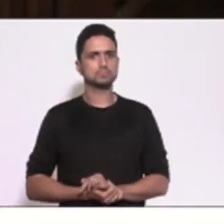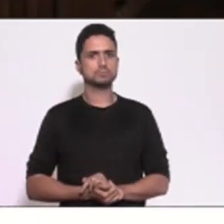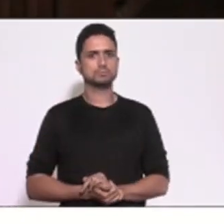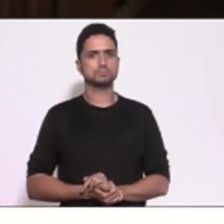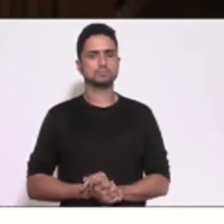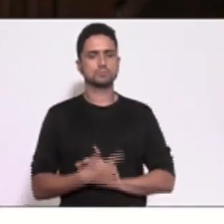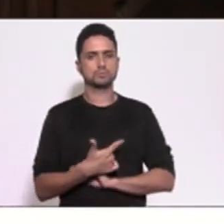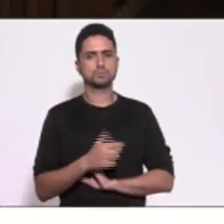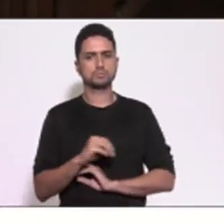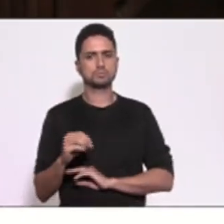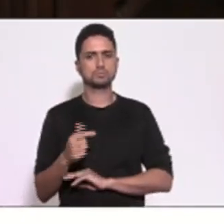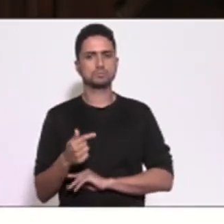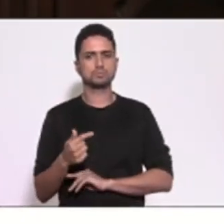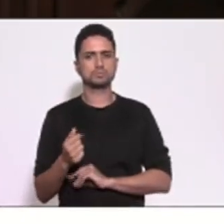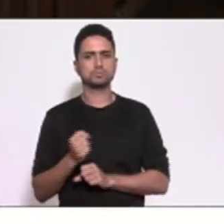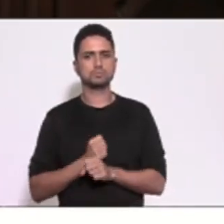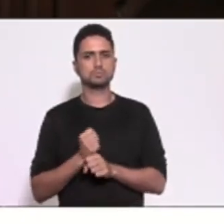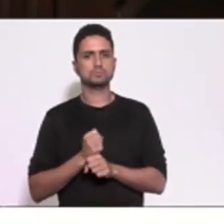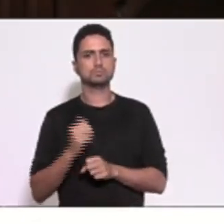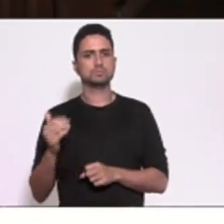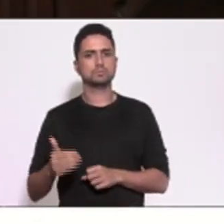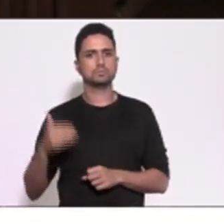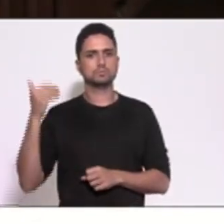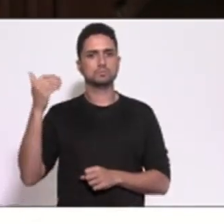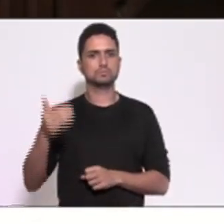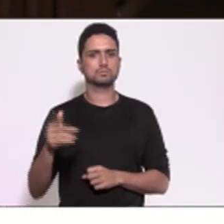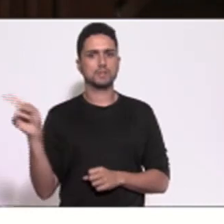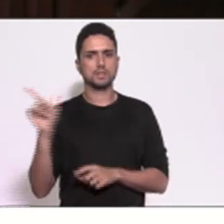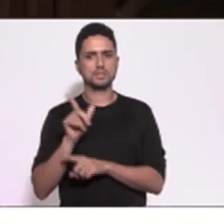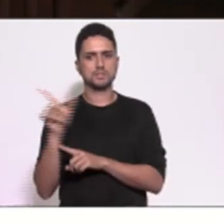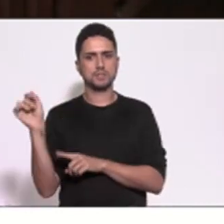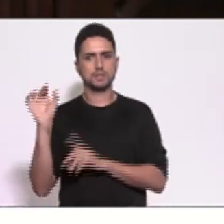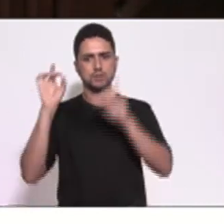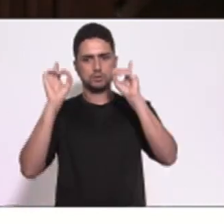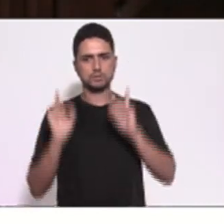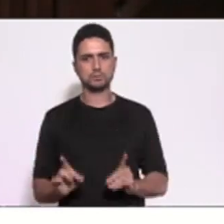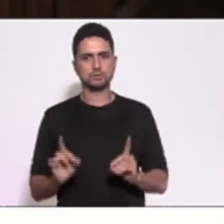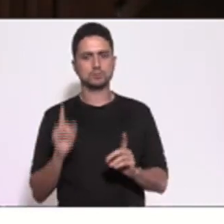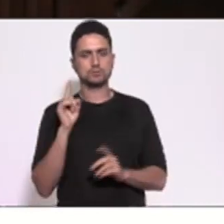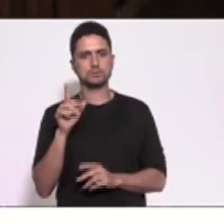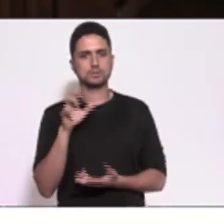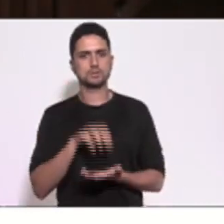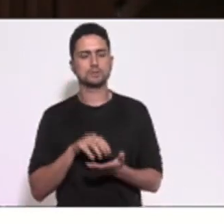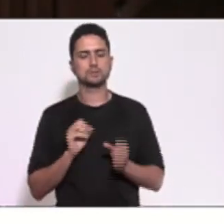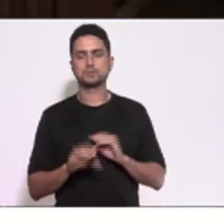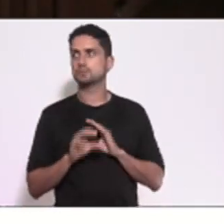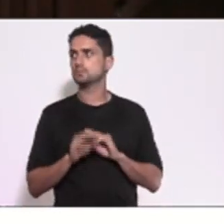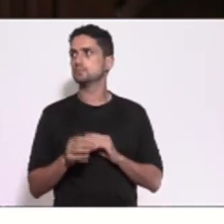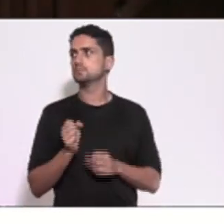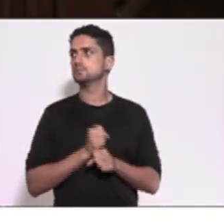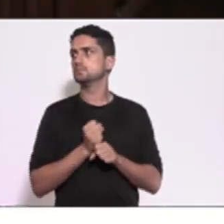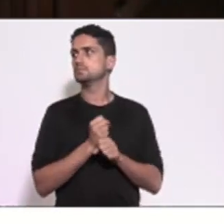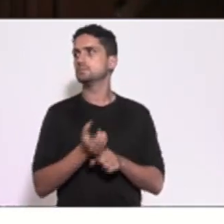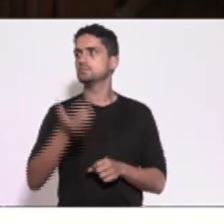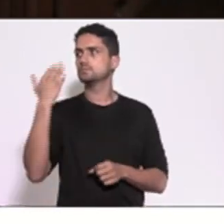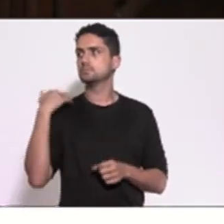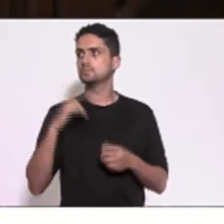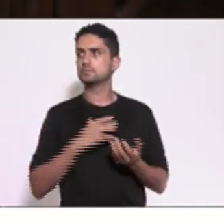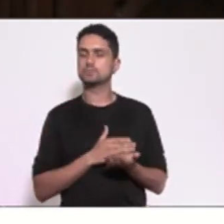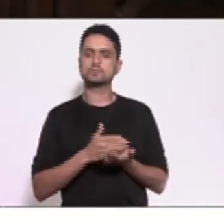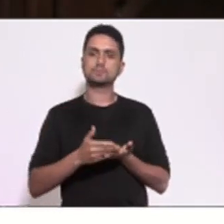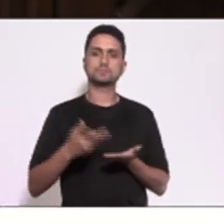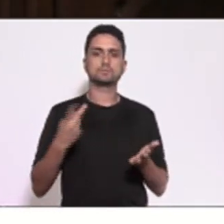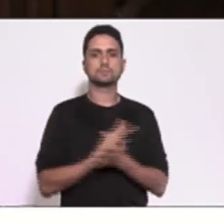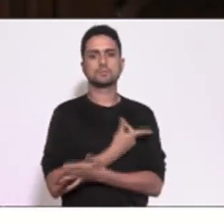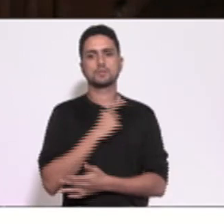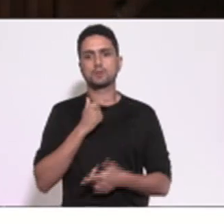de 2007, já sem Dona Mirtz Wenzel, que tinha saído da direção do Centro Educacional muitos anos antes, começa a haver um problema